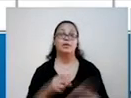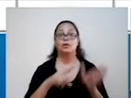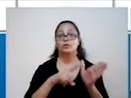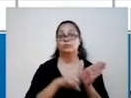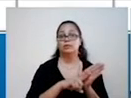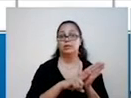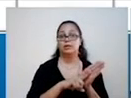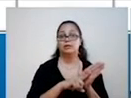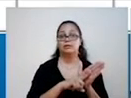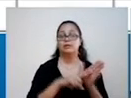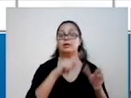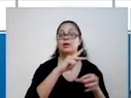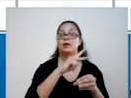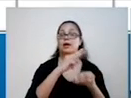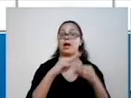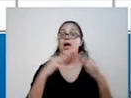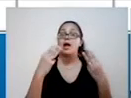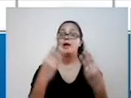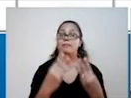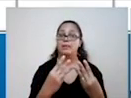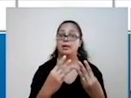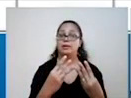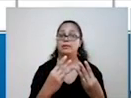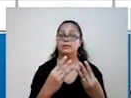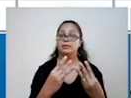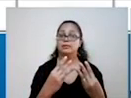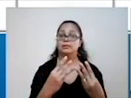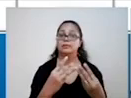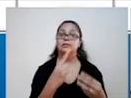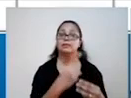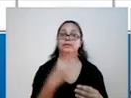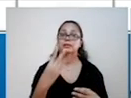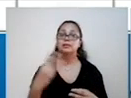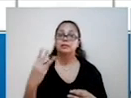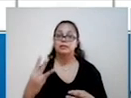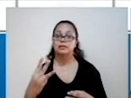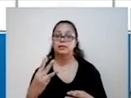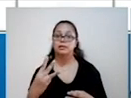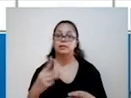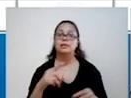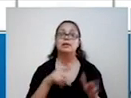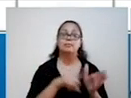subtrairmos o número de massa, que é 133, menos o número atômico, que é